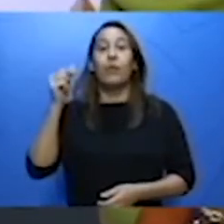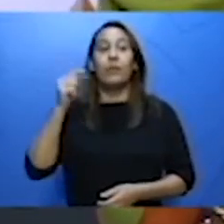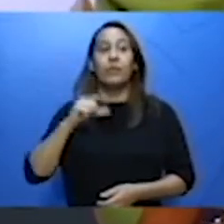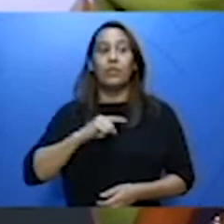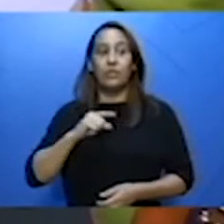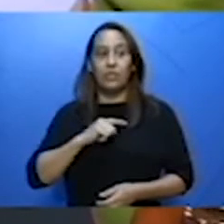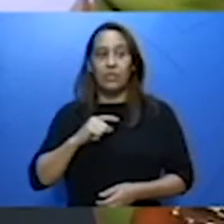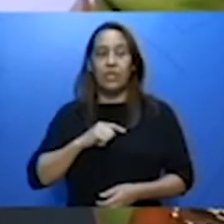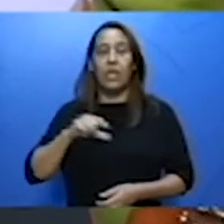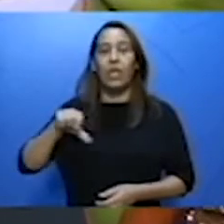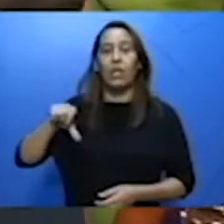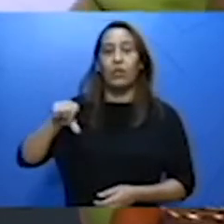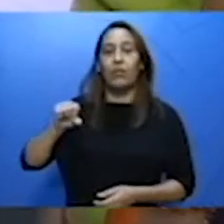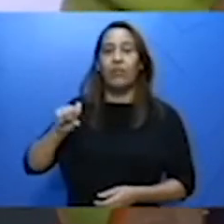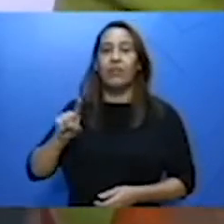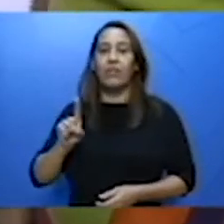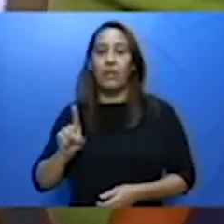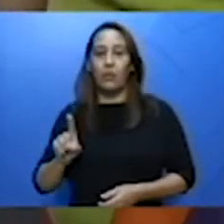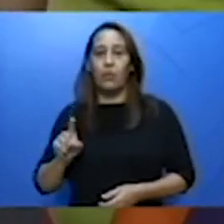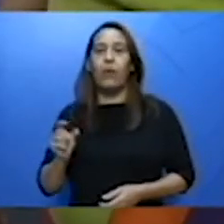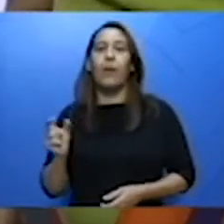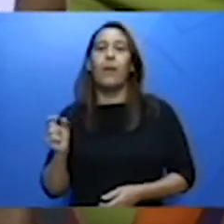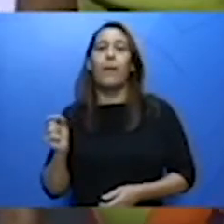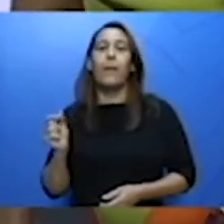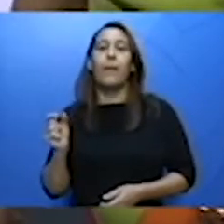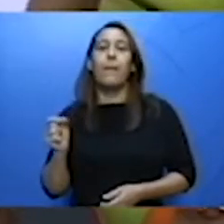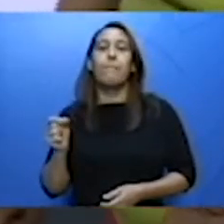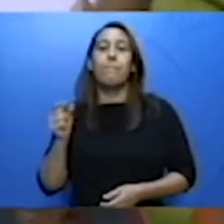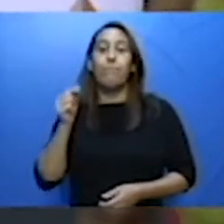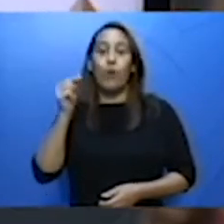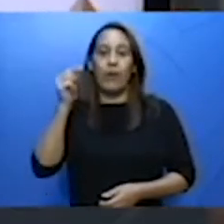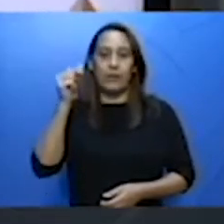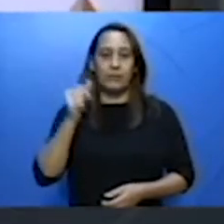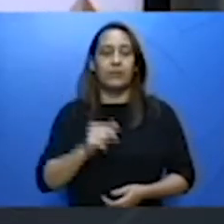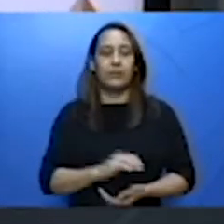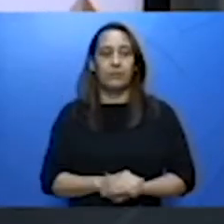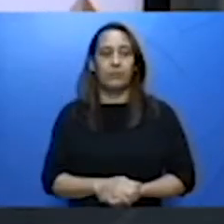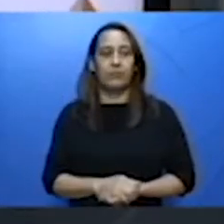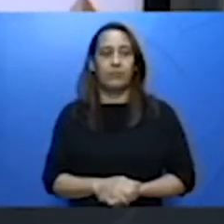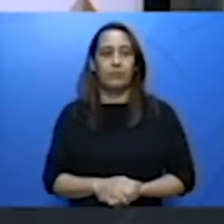cofrinhos? 91 moedas, tá? Vamos lá.